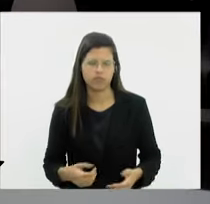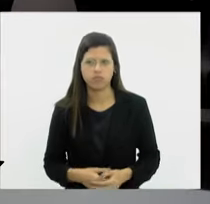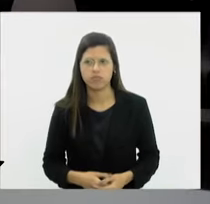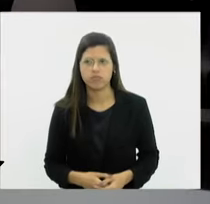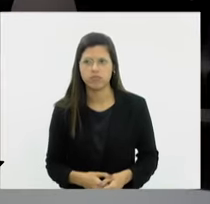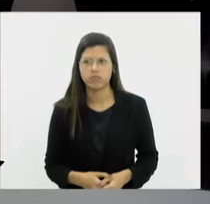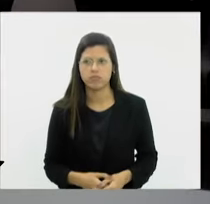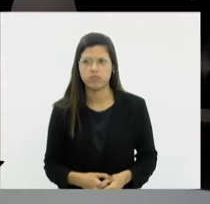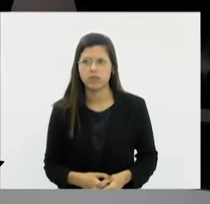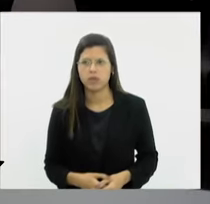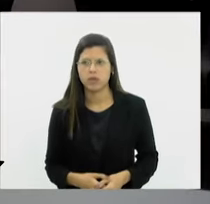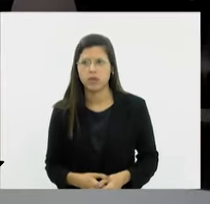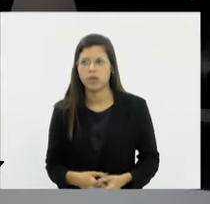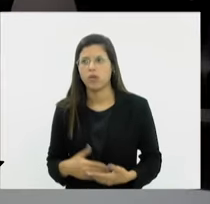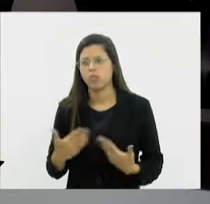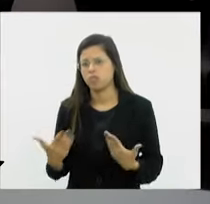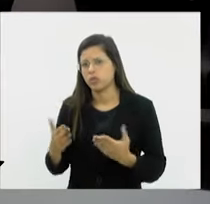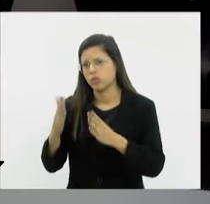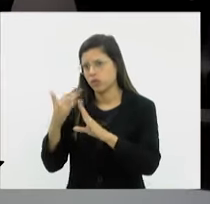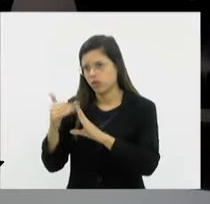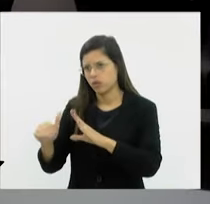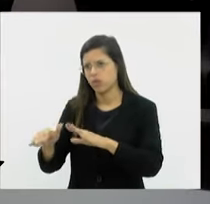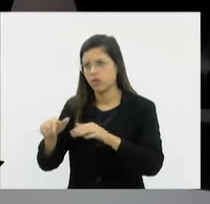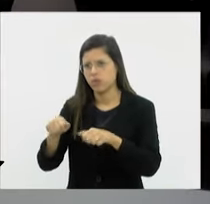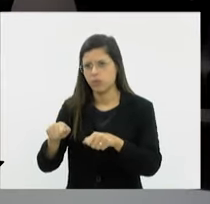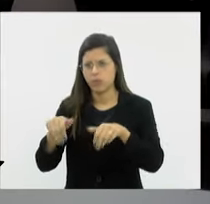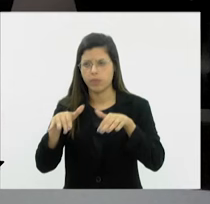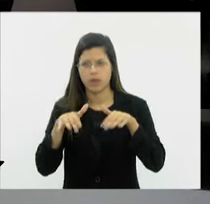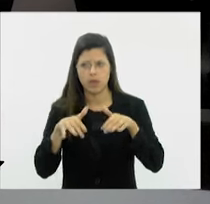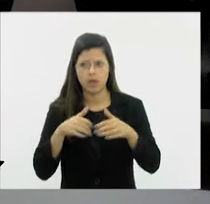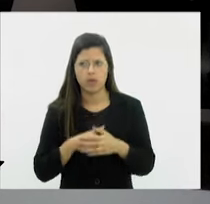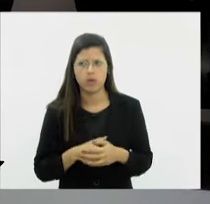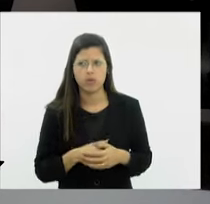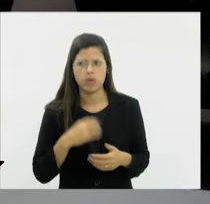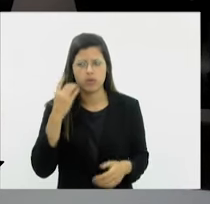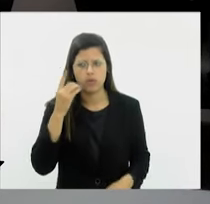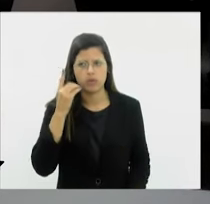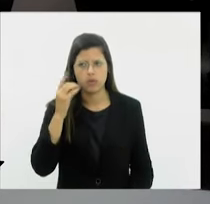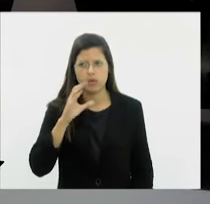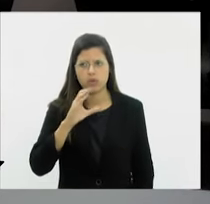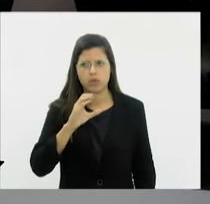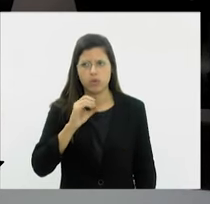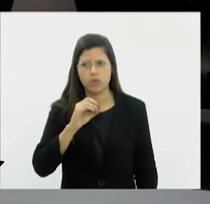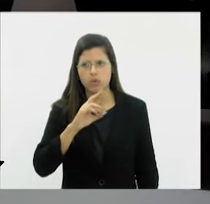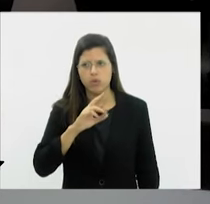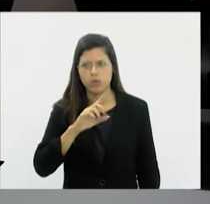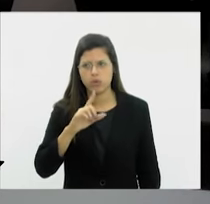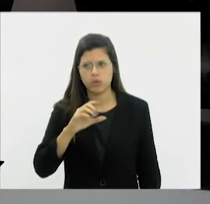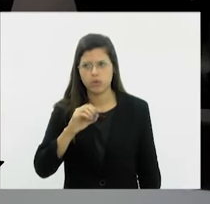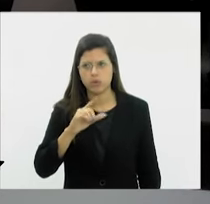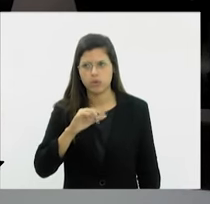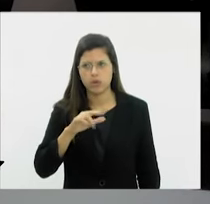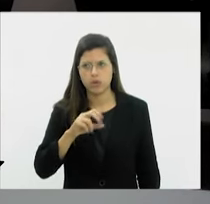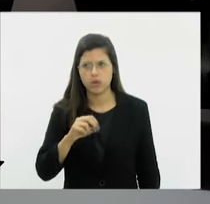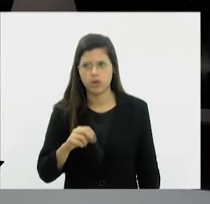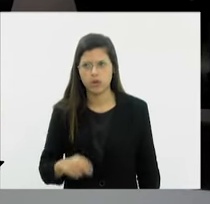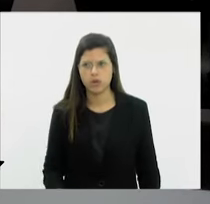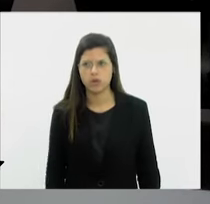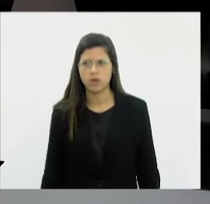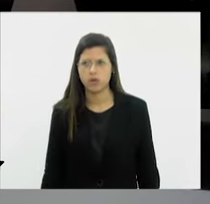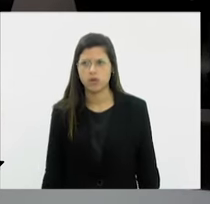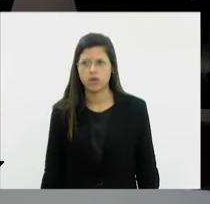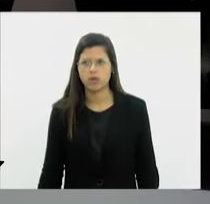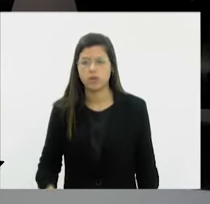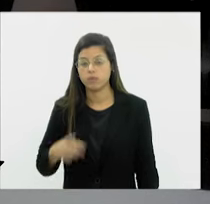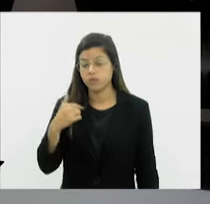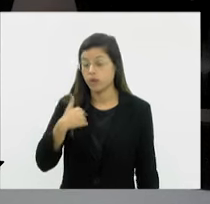Na realidade, a gente está devolvendo a votação do plenário. Naquele dia, o deputado Cozzolino não pôde estar no plenário. Quem levantou a questão de ordem foi eu, quem me pediu. O deputado Luiz